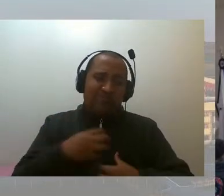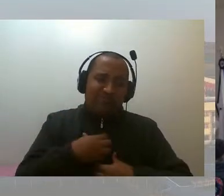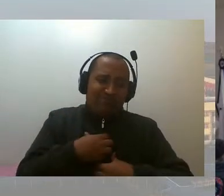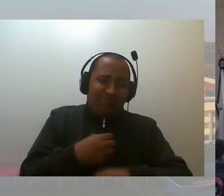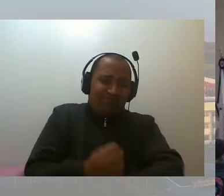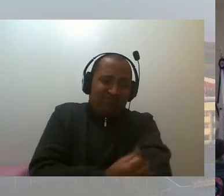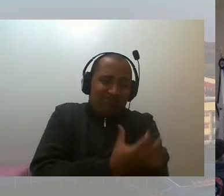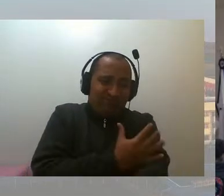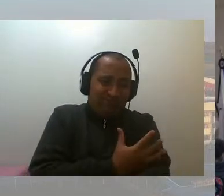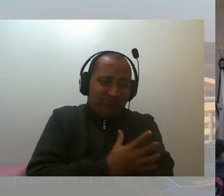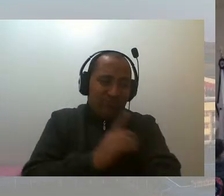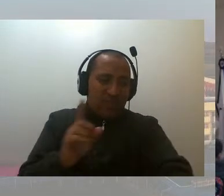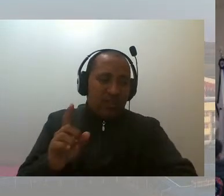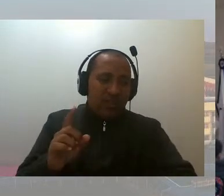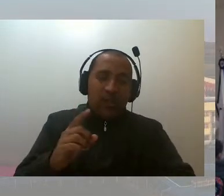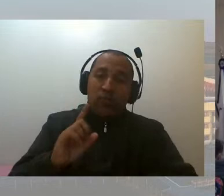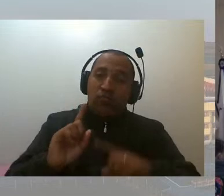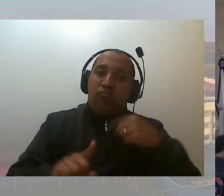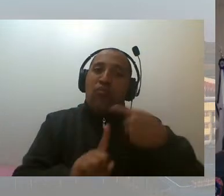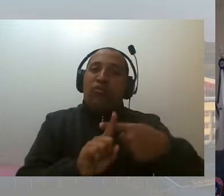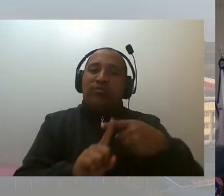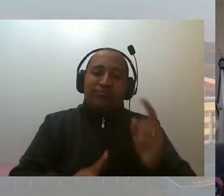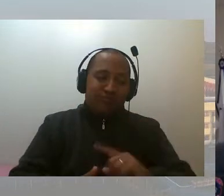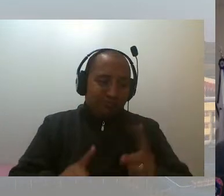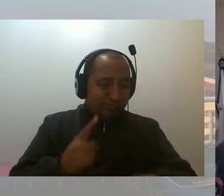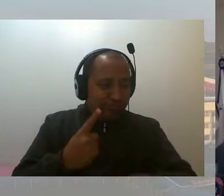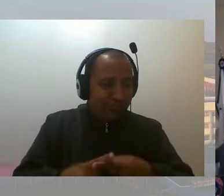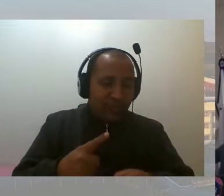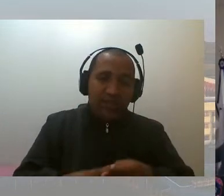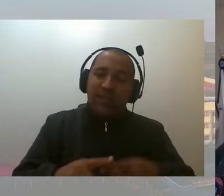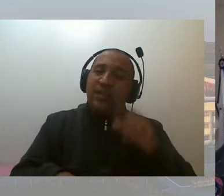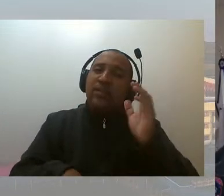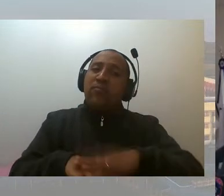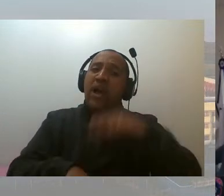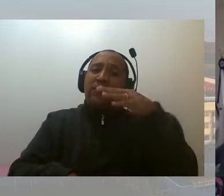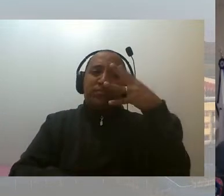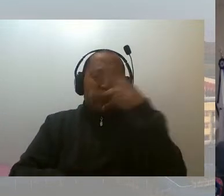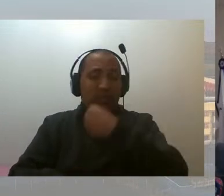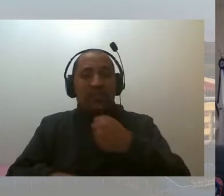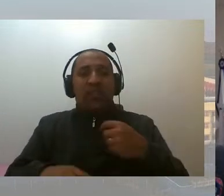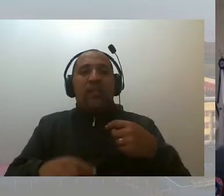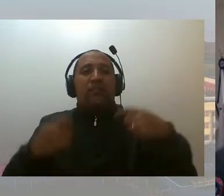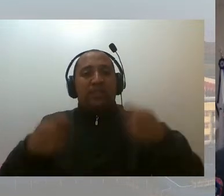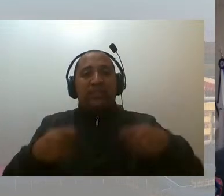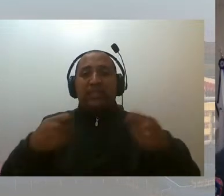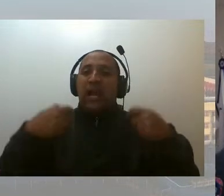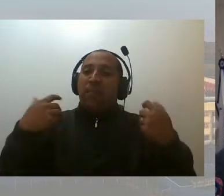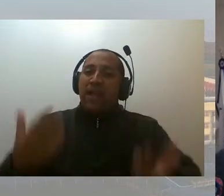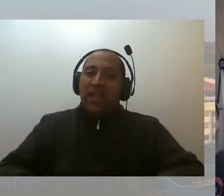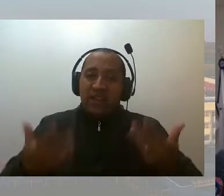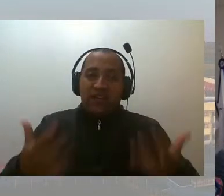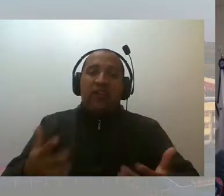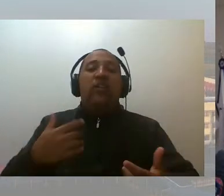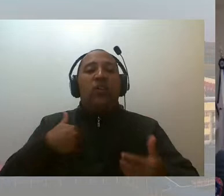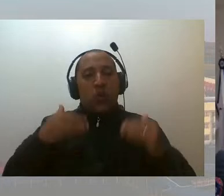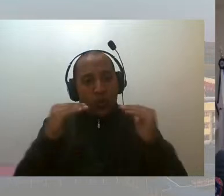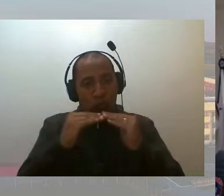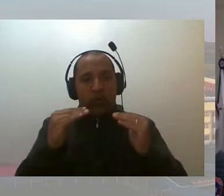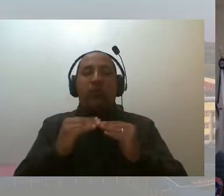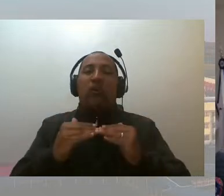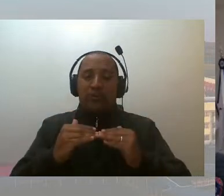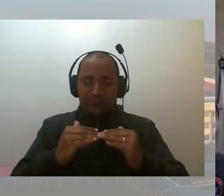tão positivamente quanto deveria, porque eu acho que deveria ter sido muito mais linda e muito mais leve essa homenagem para Oliveira Silveira. Eu concordo com